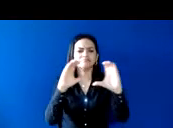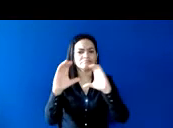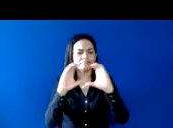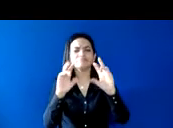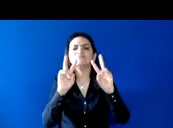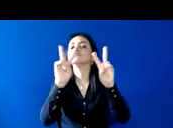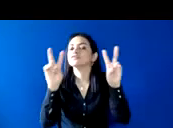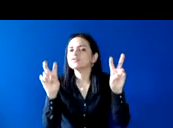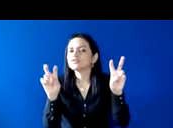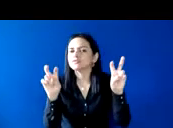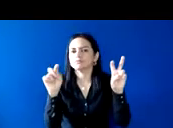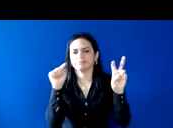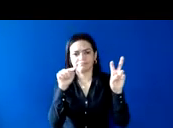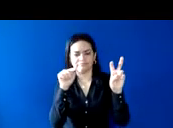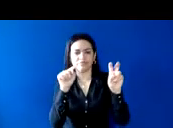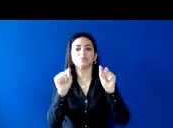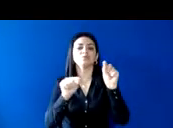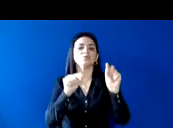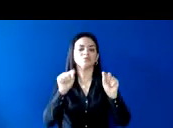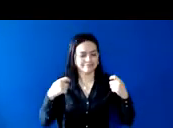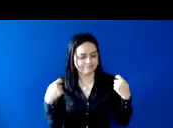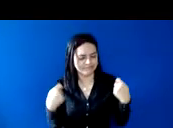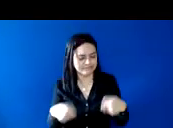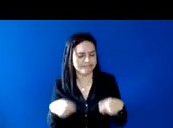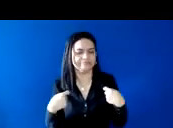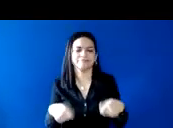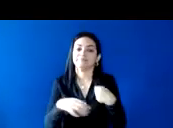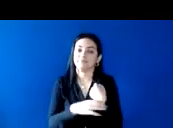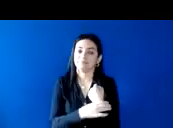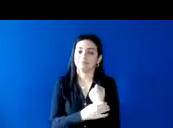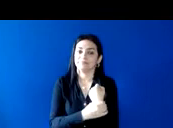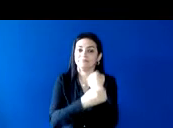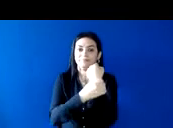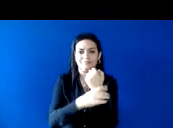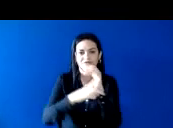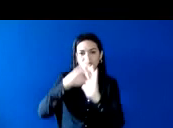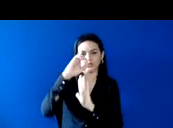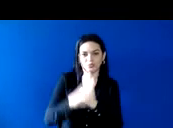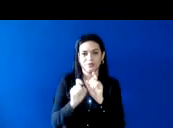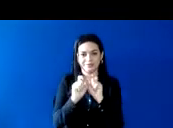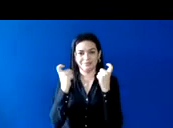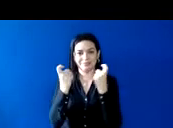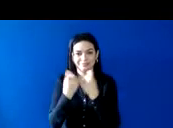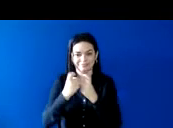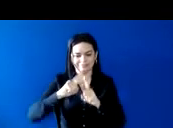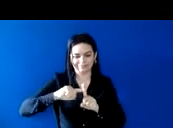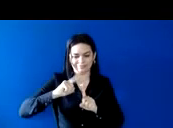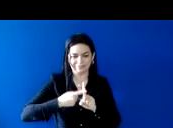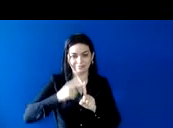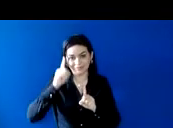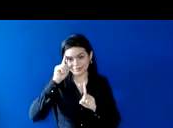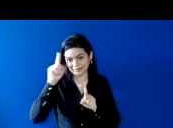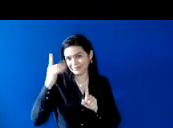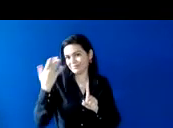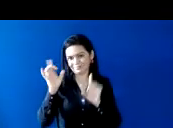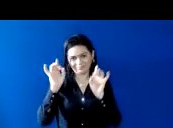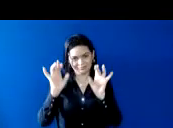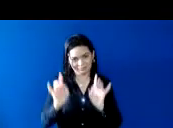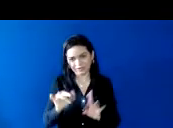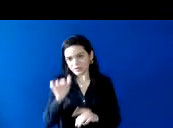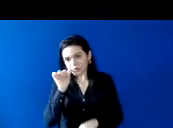essa questão da necessidade de garantirmos os direitos sexuais e reprodutivos, especialmente das mulheres, e que